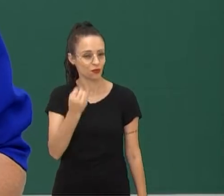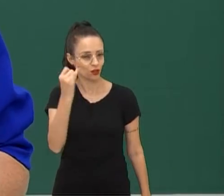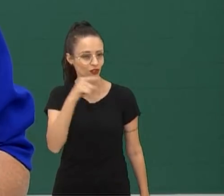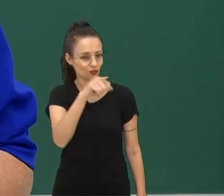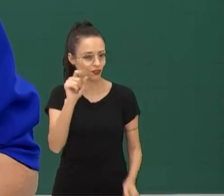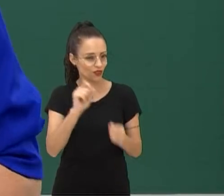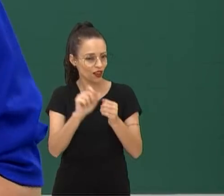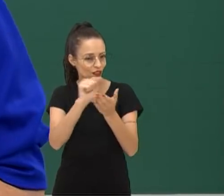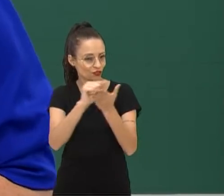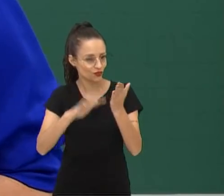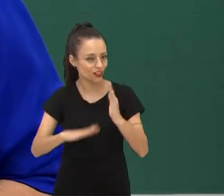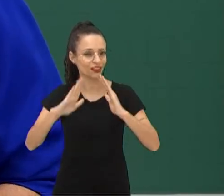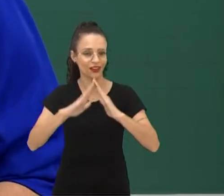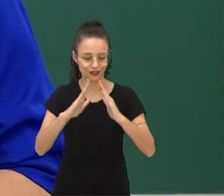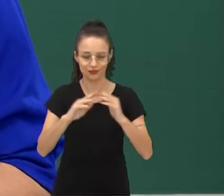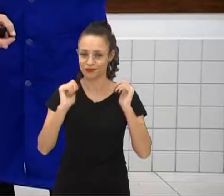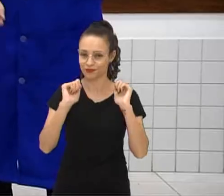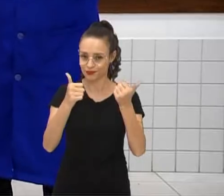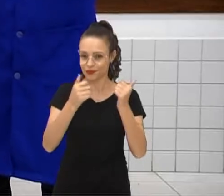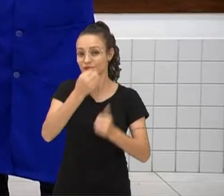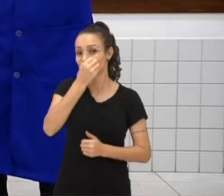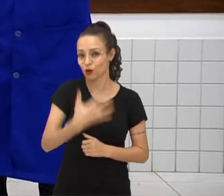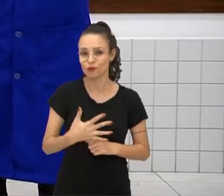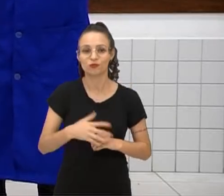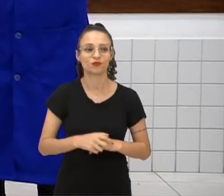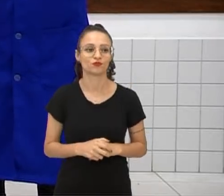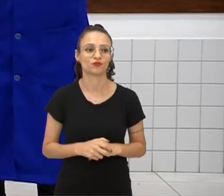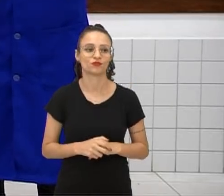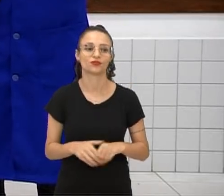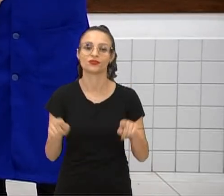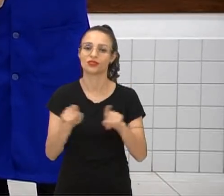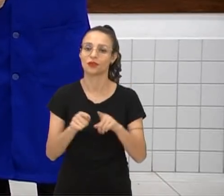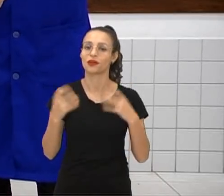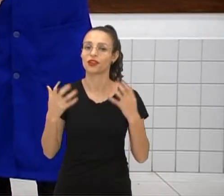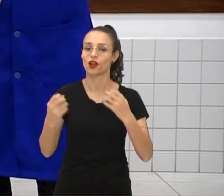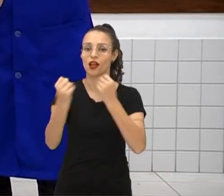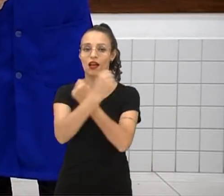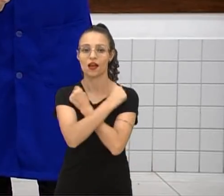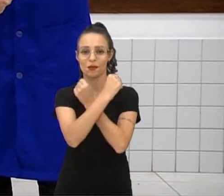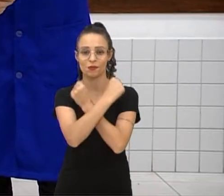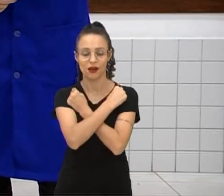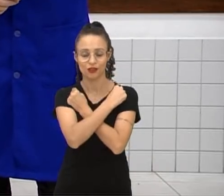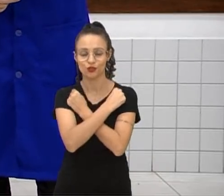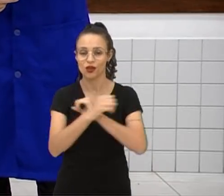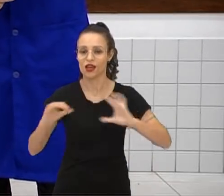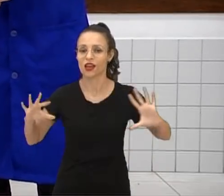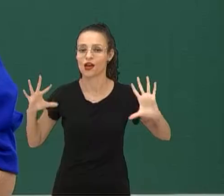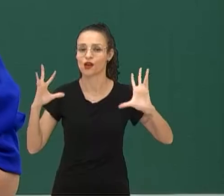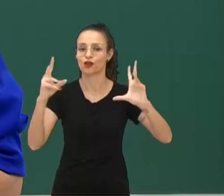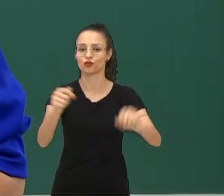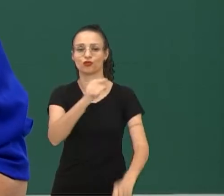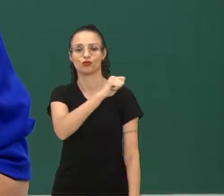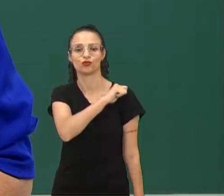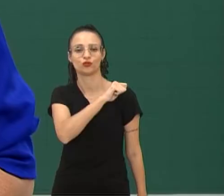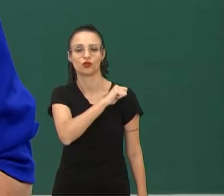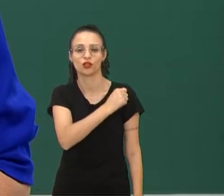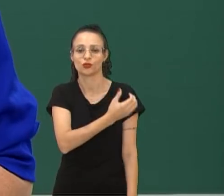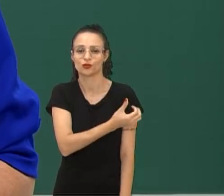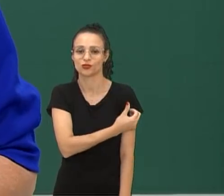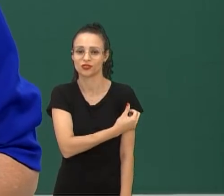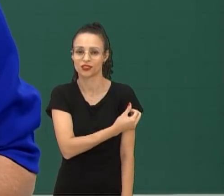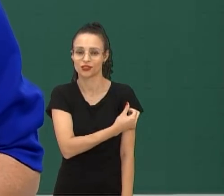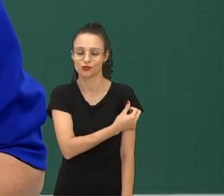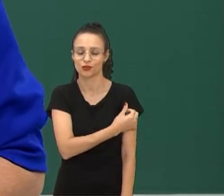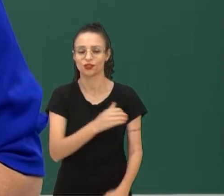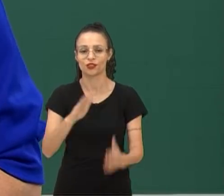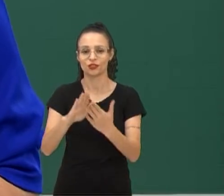casa. Vai lá e assiste os vídeos, tá bom? Eu ainda quero mandar um abraço para todos os alunos lá do 6º ano